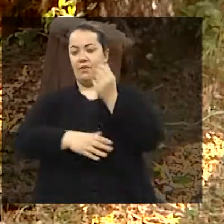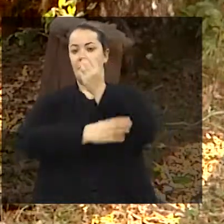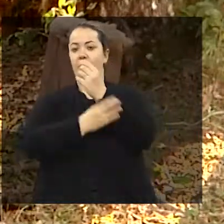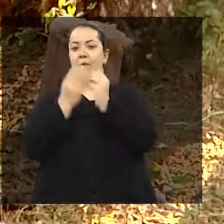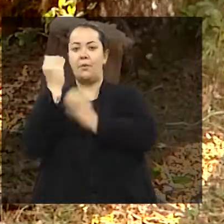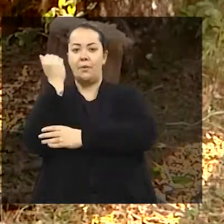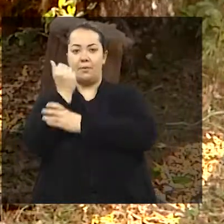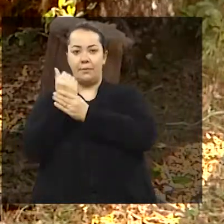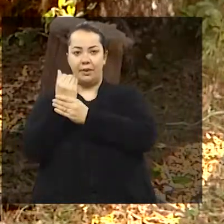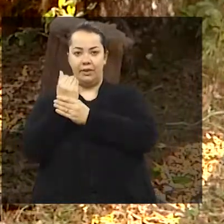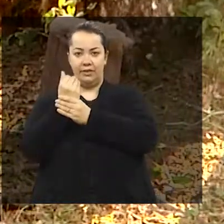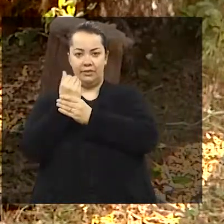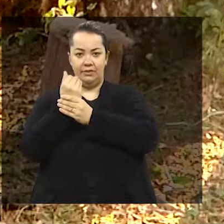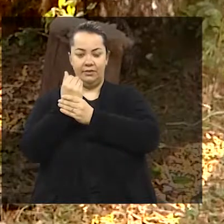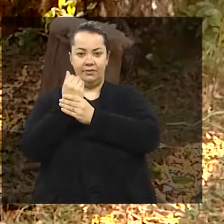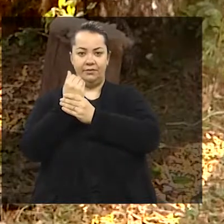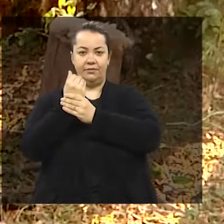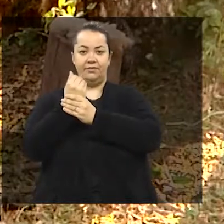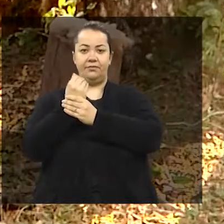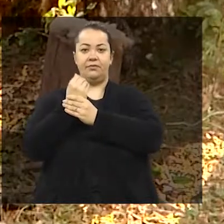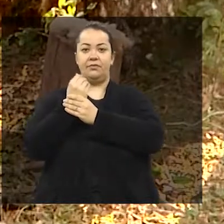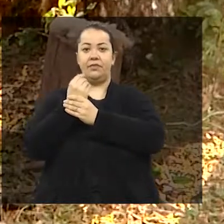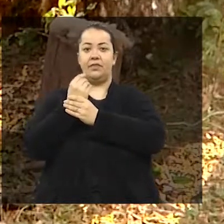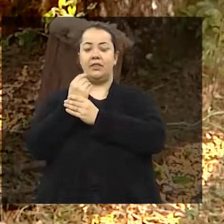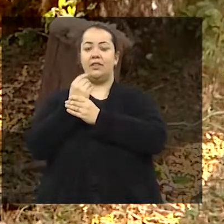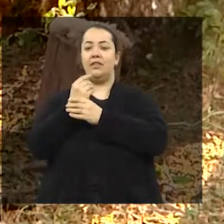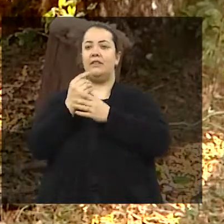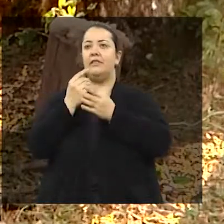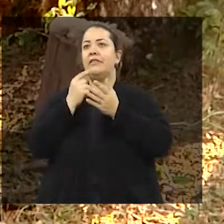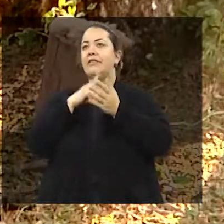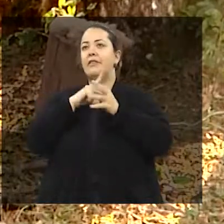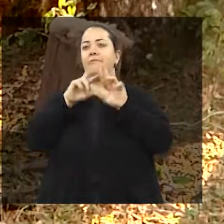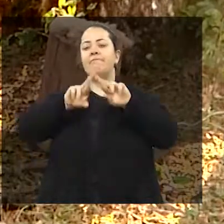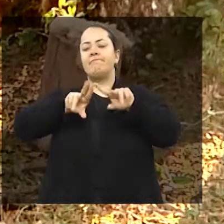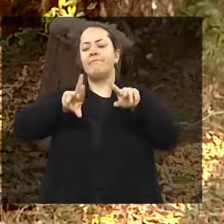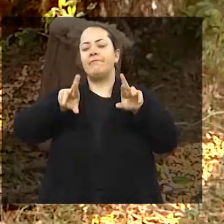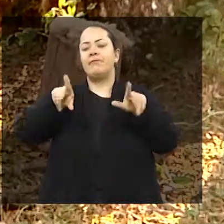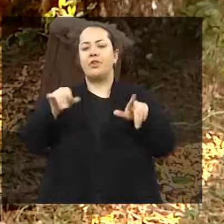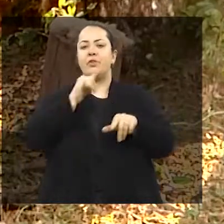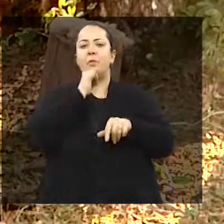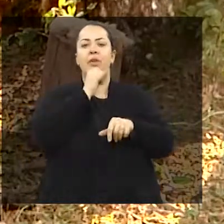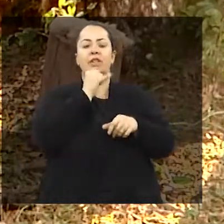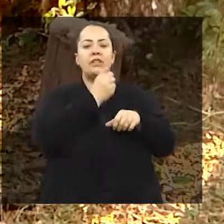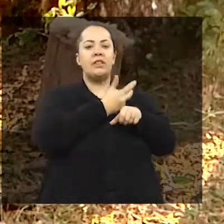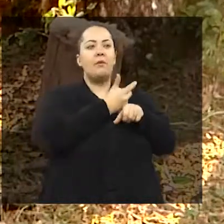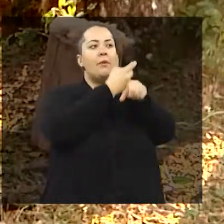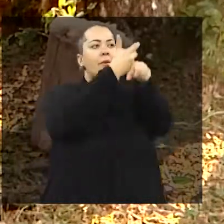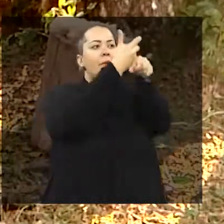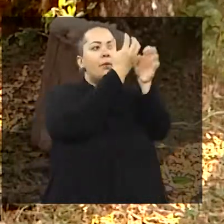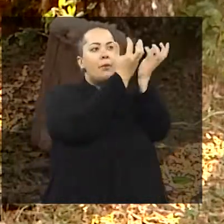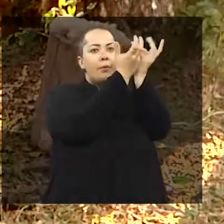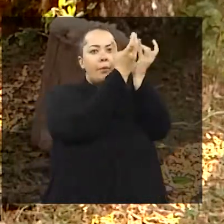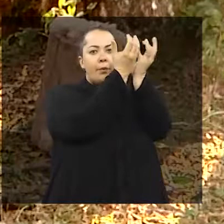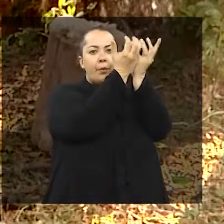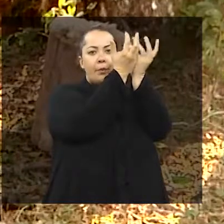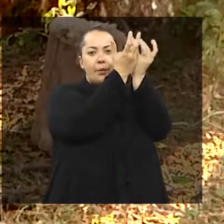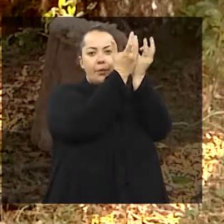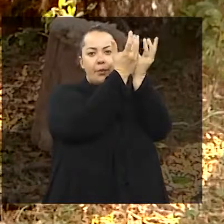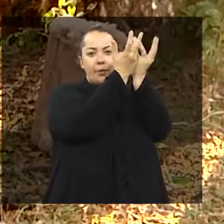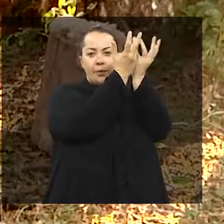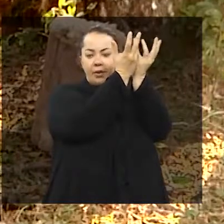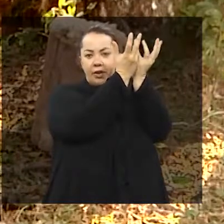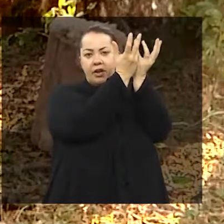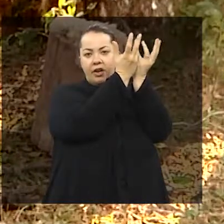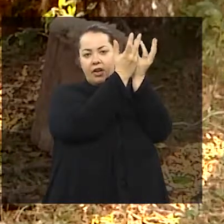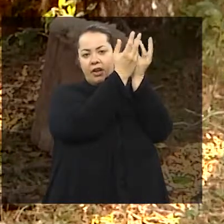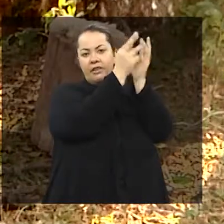acampamento próximo ao acampamento e que na verdade ficou essa condição até nós abrimos assim dentro